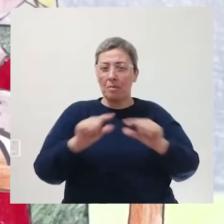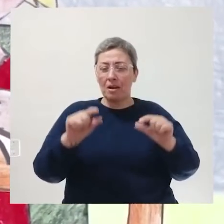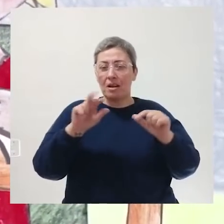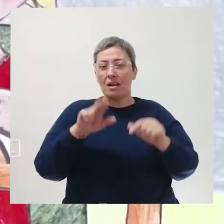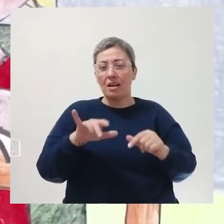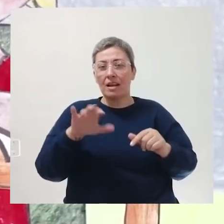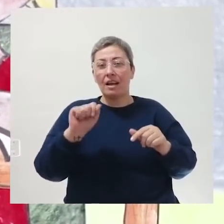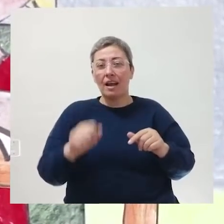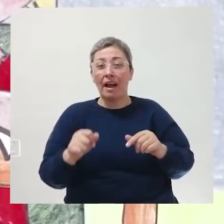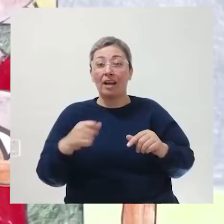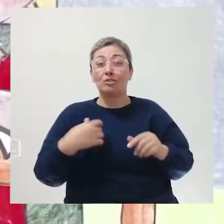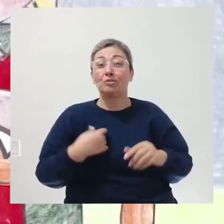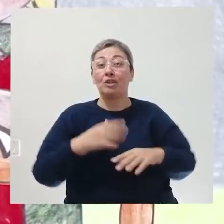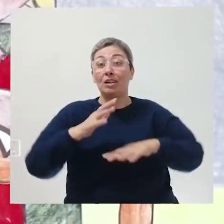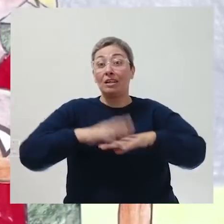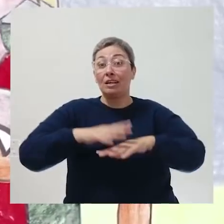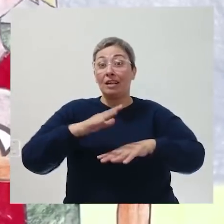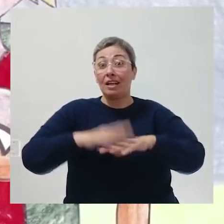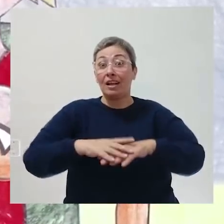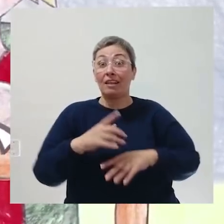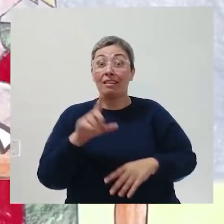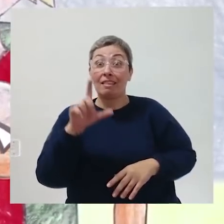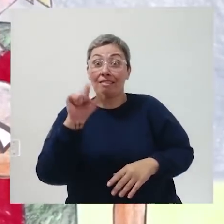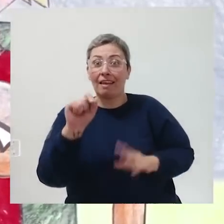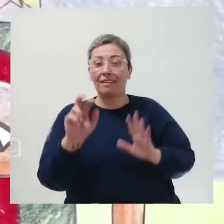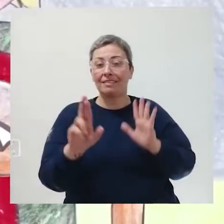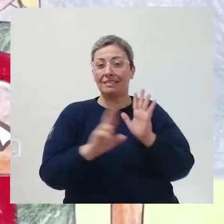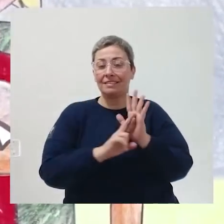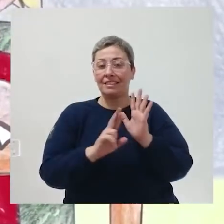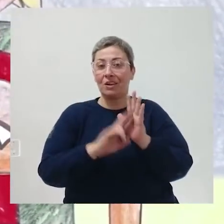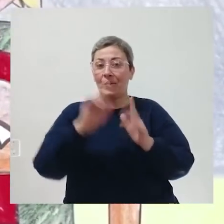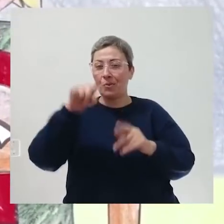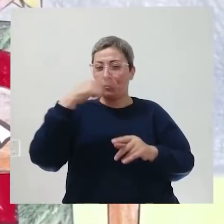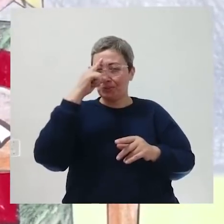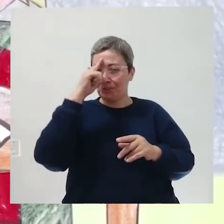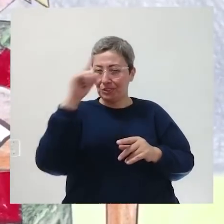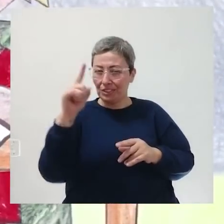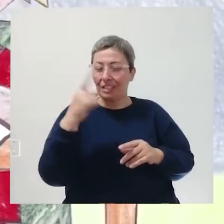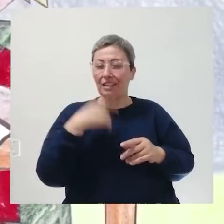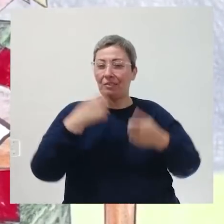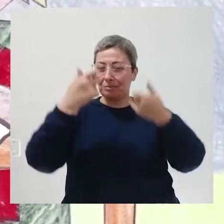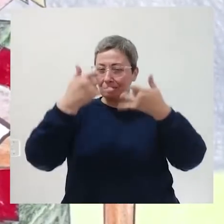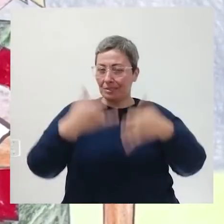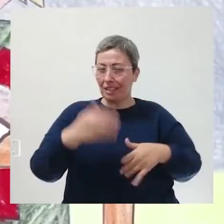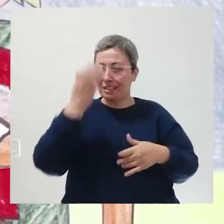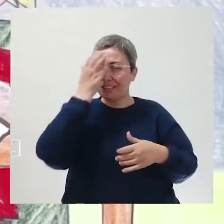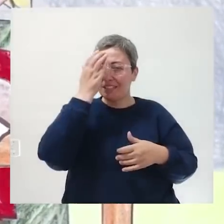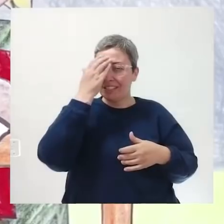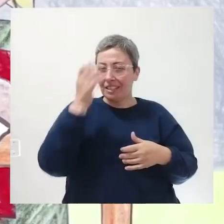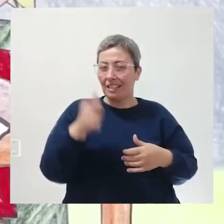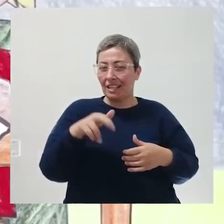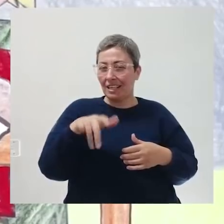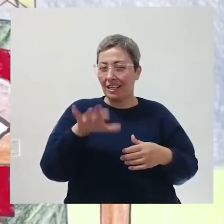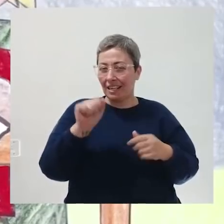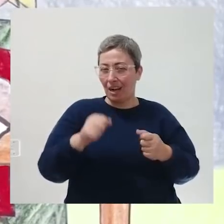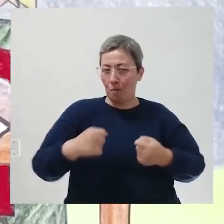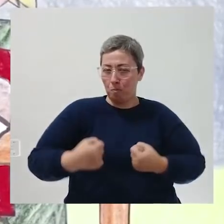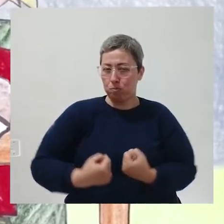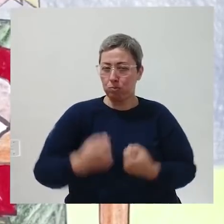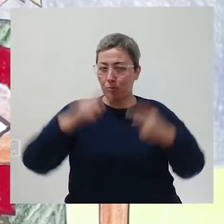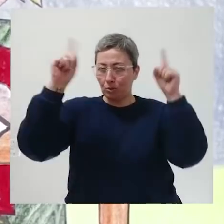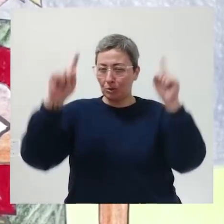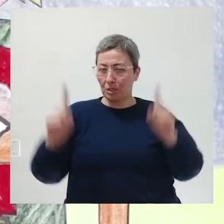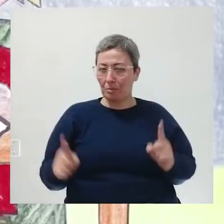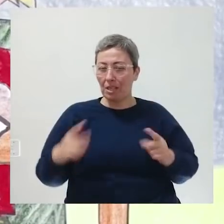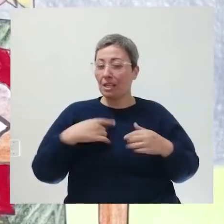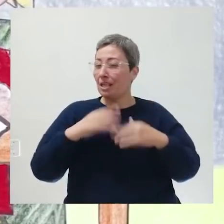Ricardinho tirou 10 em redação. E um dia, vamos contar a história dos piratas de Angra e o monstro Tempestade, que